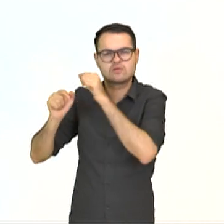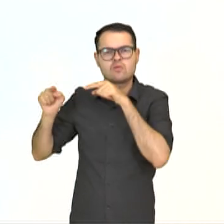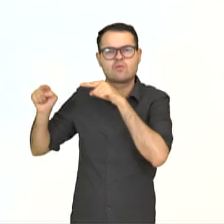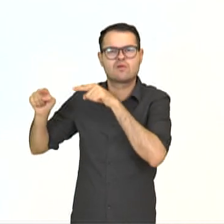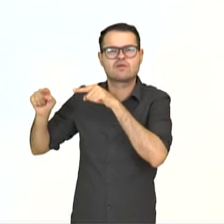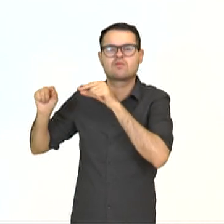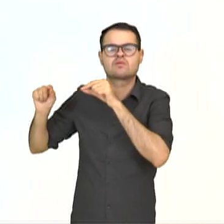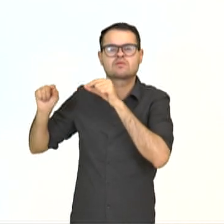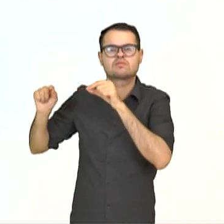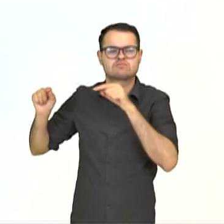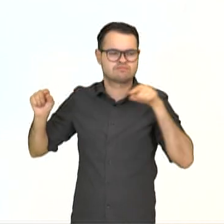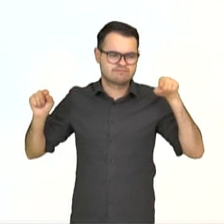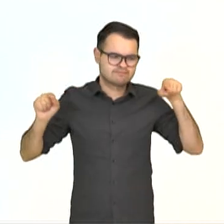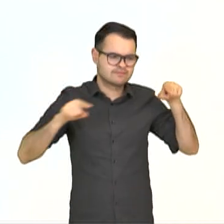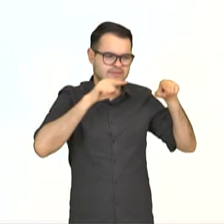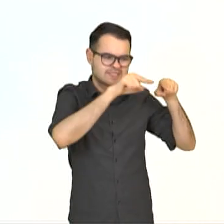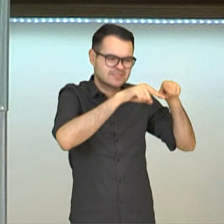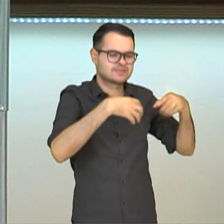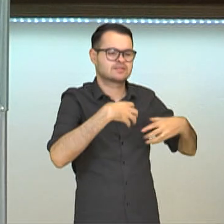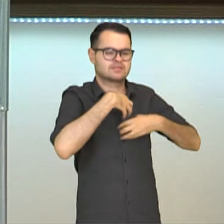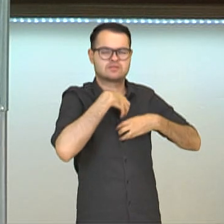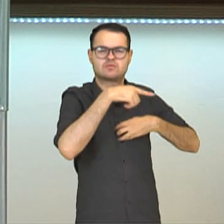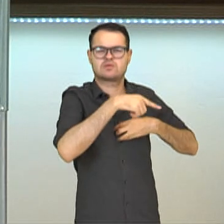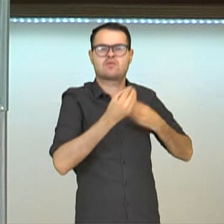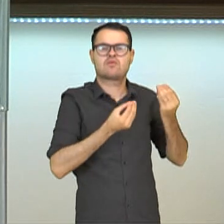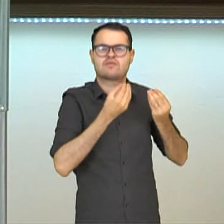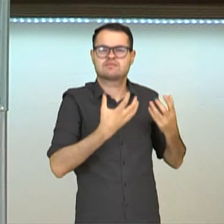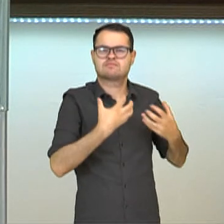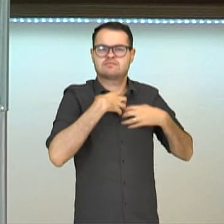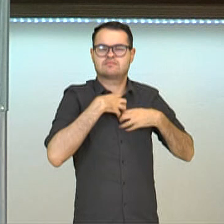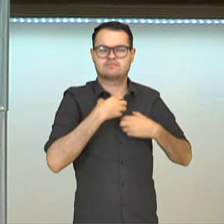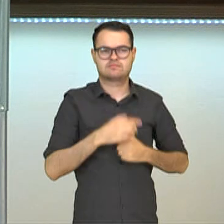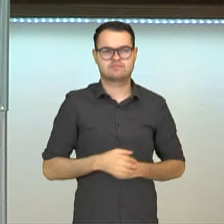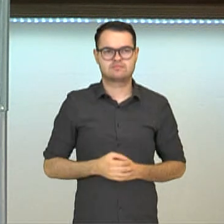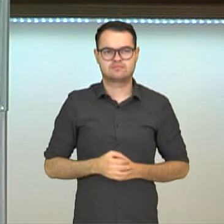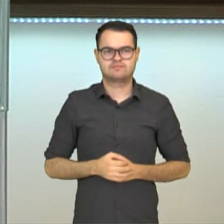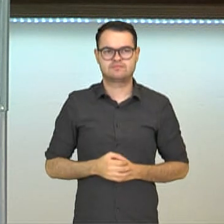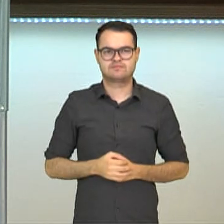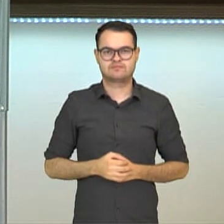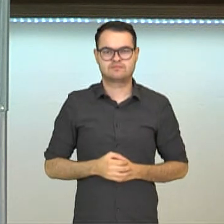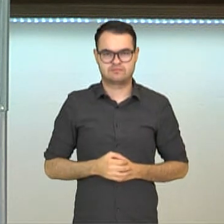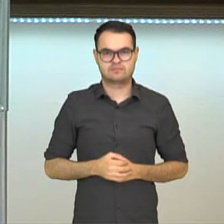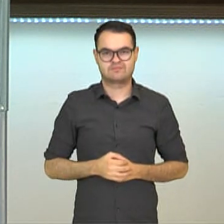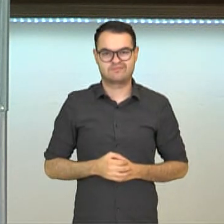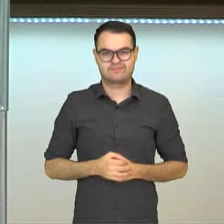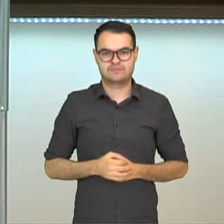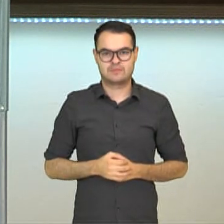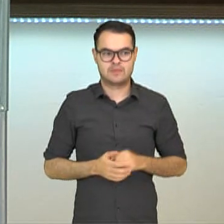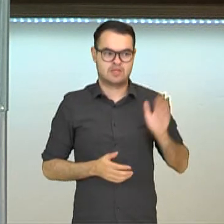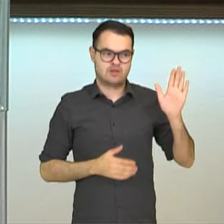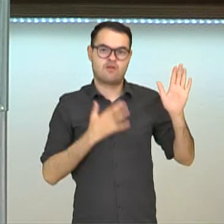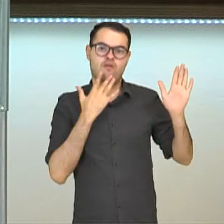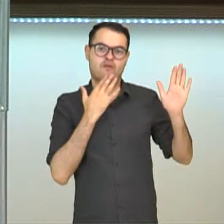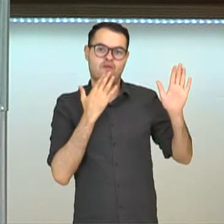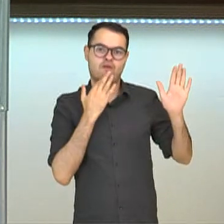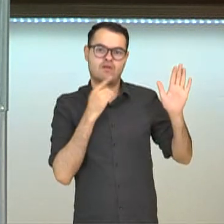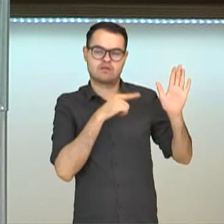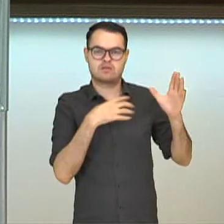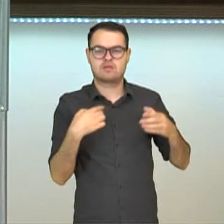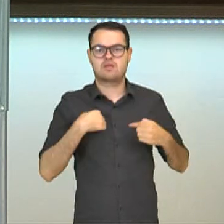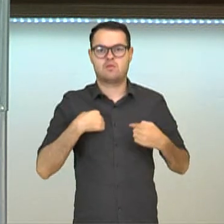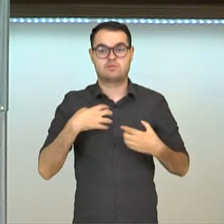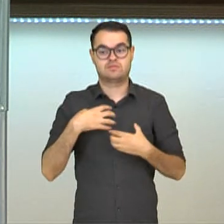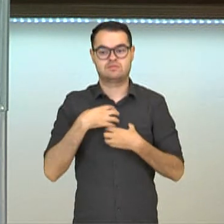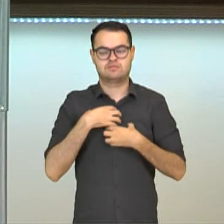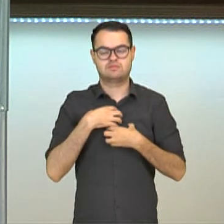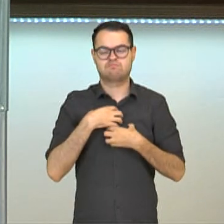Que sensações e sentimentos essa tela provoca em você? Então, nesse caso, ali na tela, que era aquela mais colorida, eu senti um